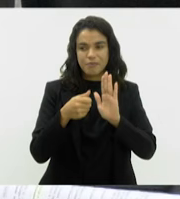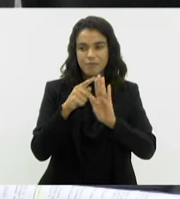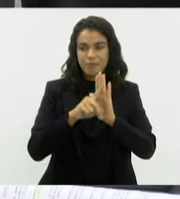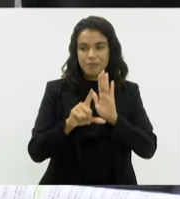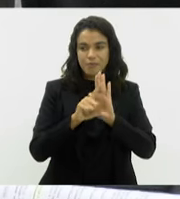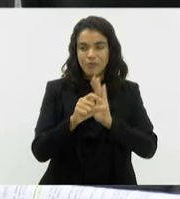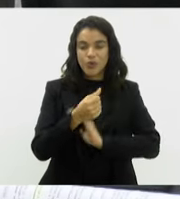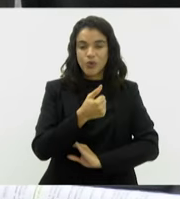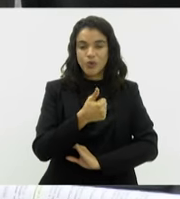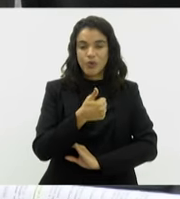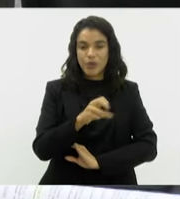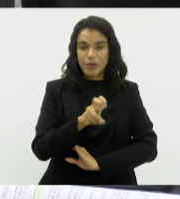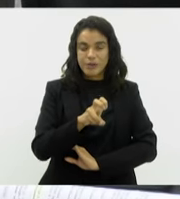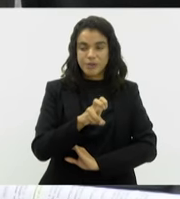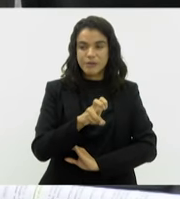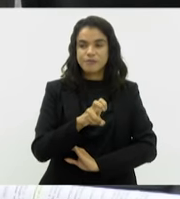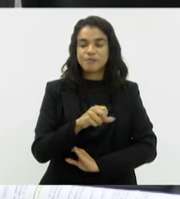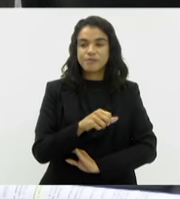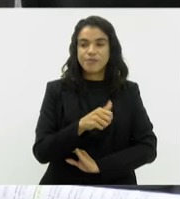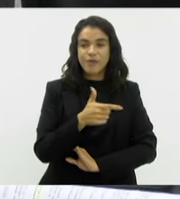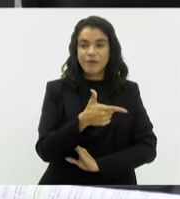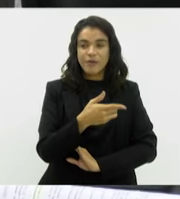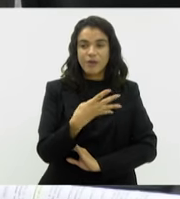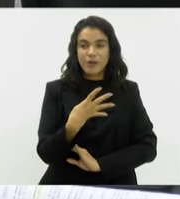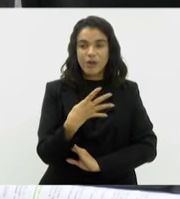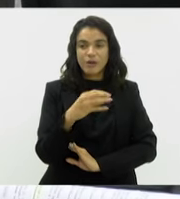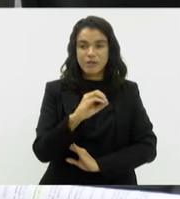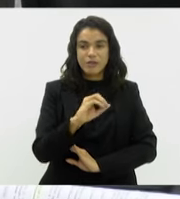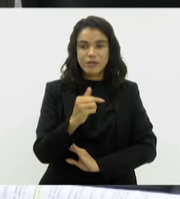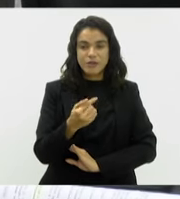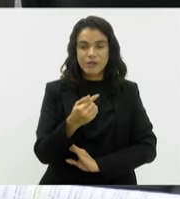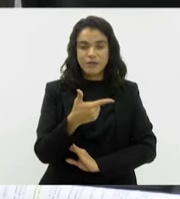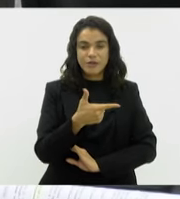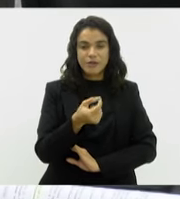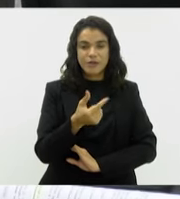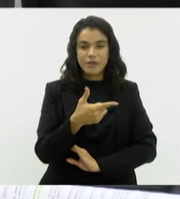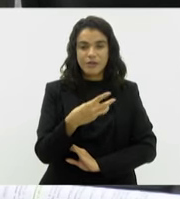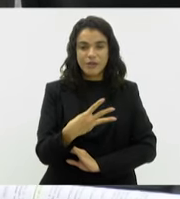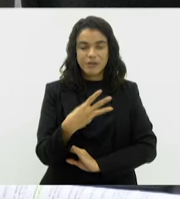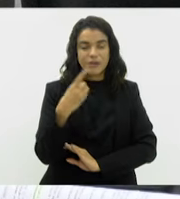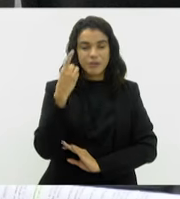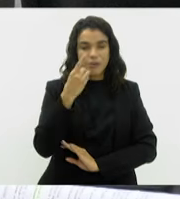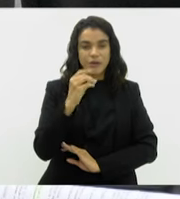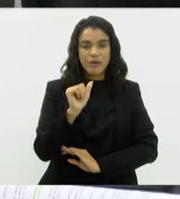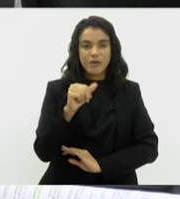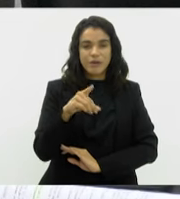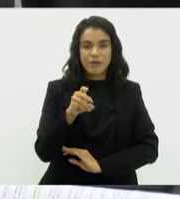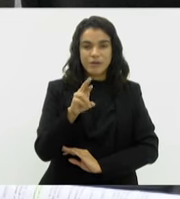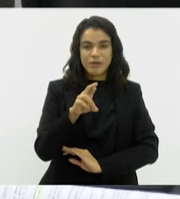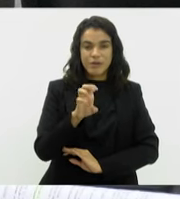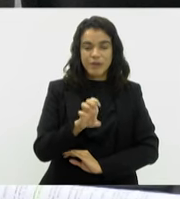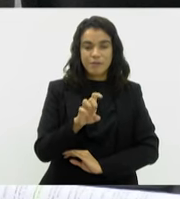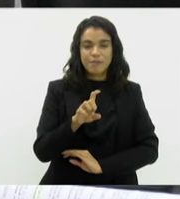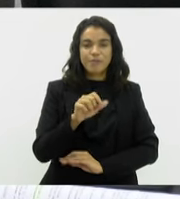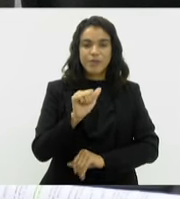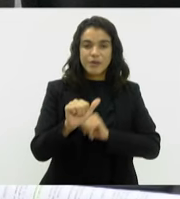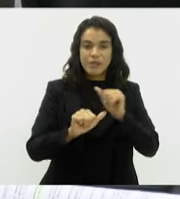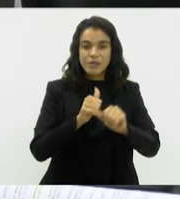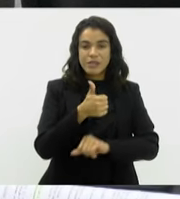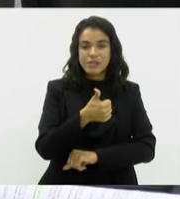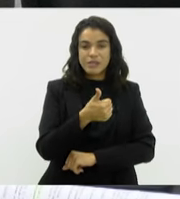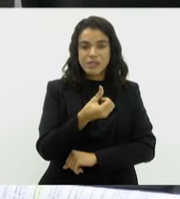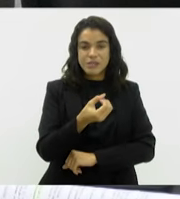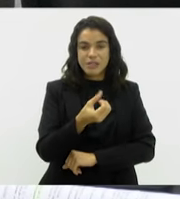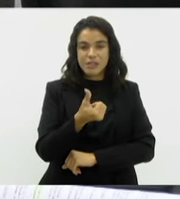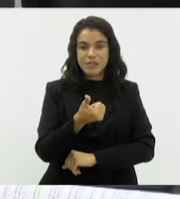Item 15 da pauta. Projeto de lei 2407 de 23, de autoria do deputado Andrezinho Siciliano, que altera a lei estadual 6060 de 7